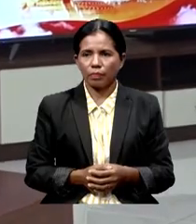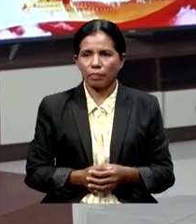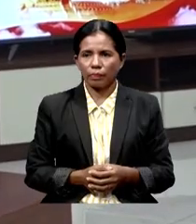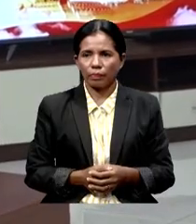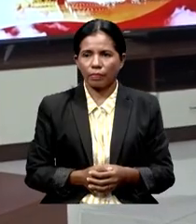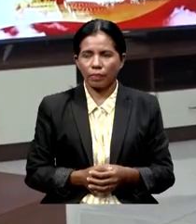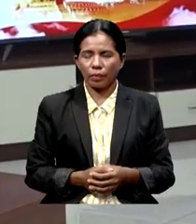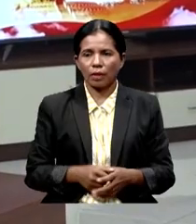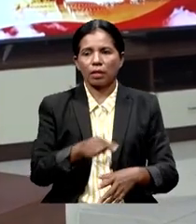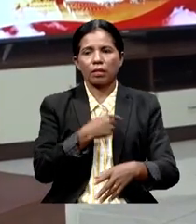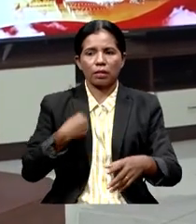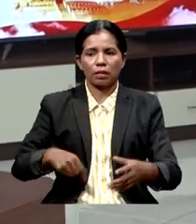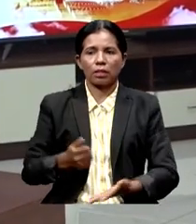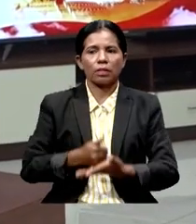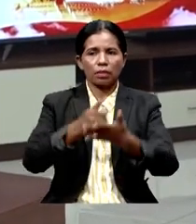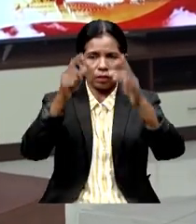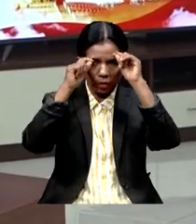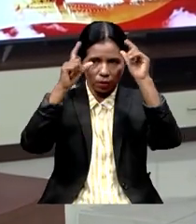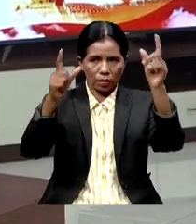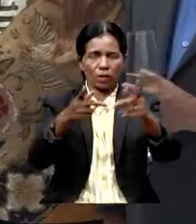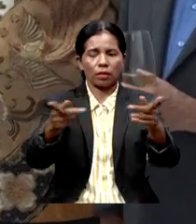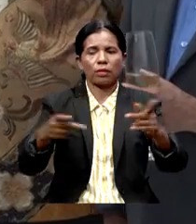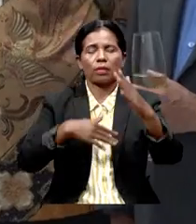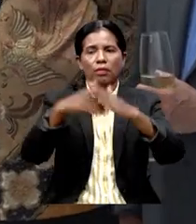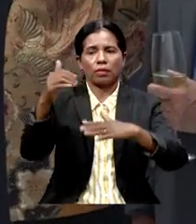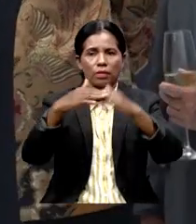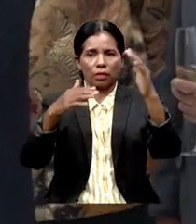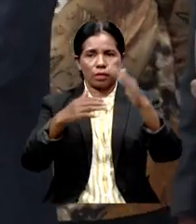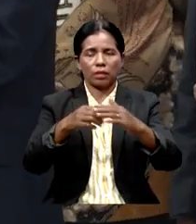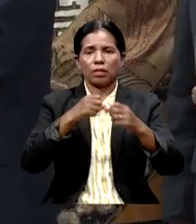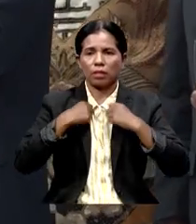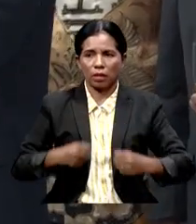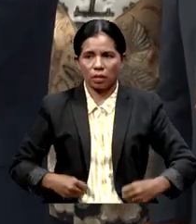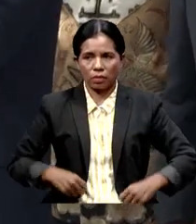Durante ne Xina apoia na Timor-Leste e a área infraestrutura,